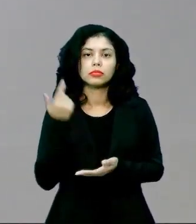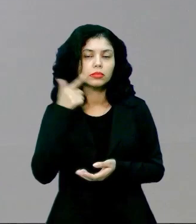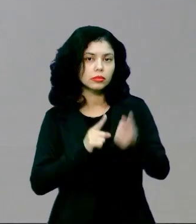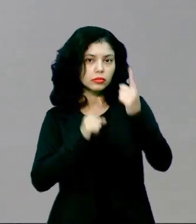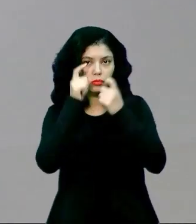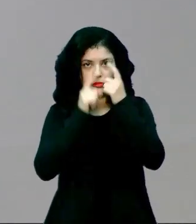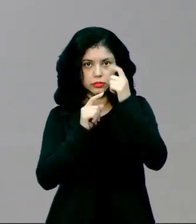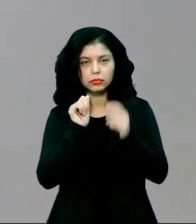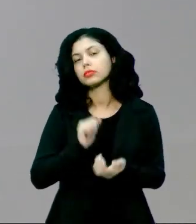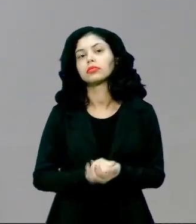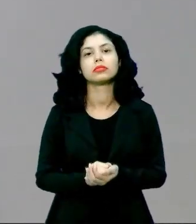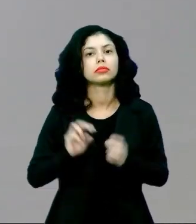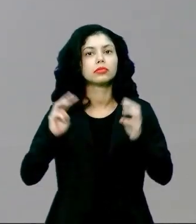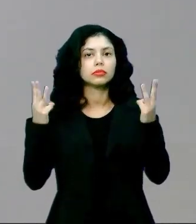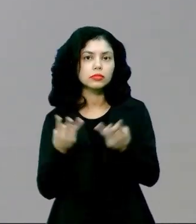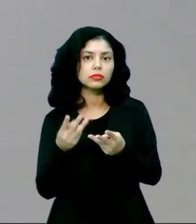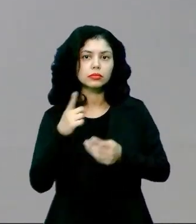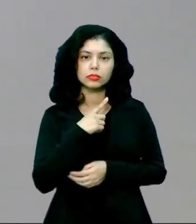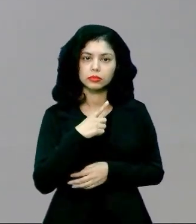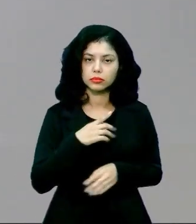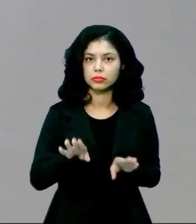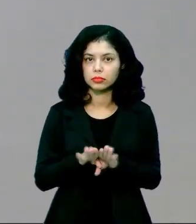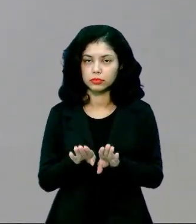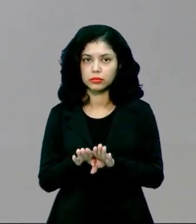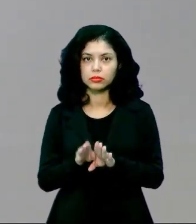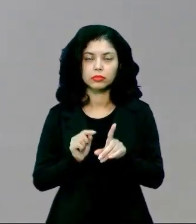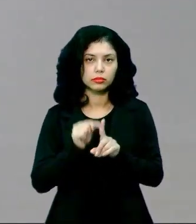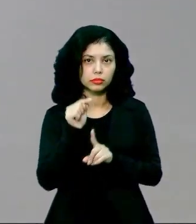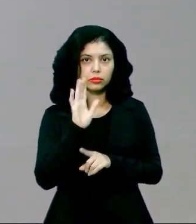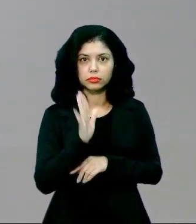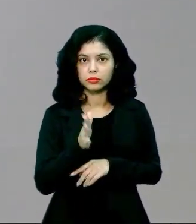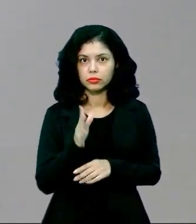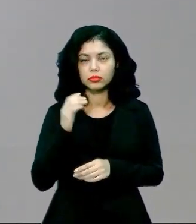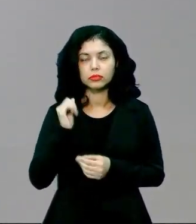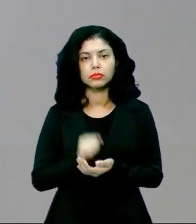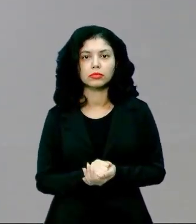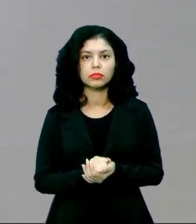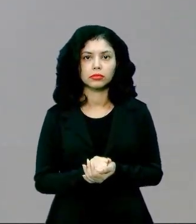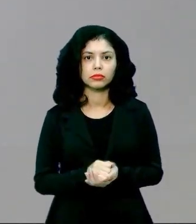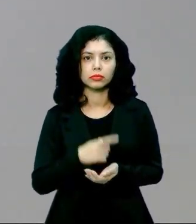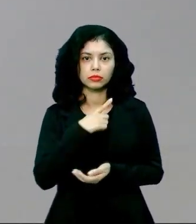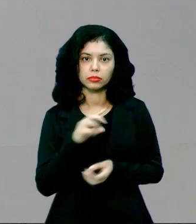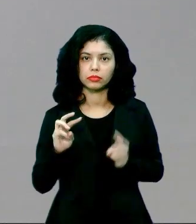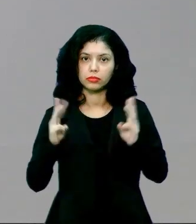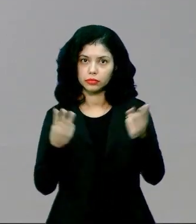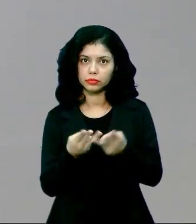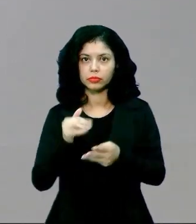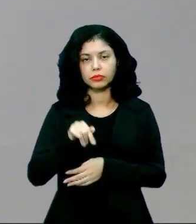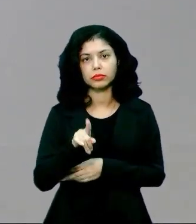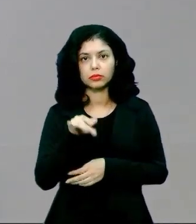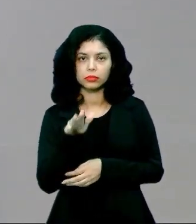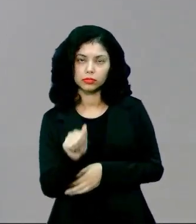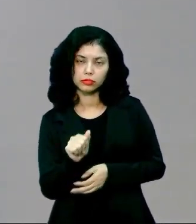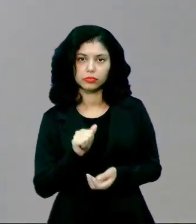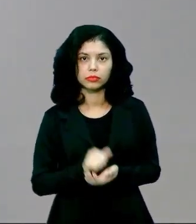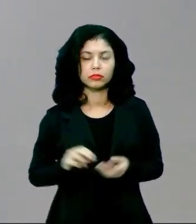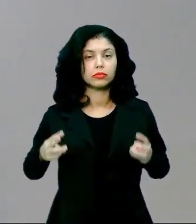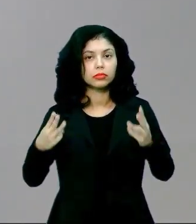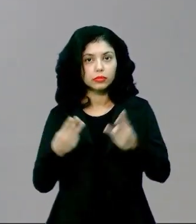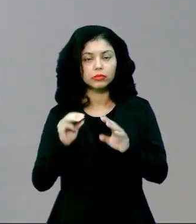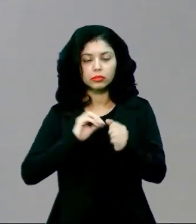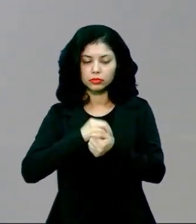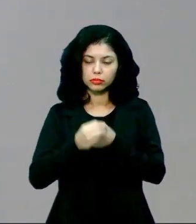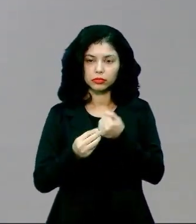consigo expressar a quantidade de massa que eu tenho em determinado volume. Já a concentração molar, eu tenho a massa do soluto, eu tenho a